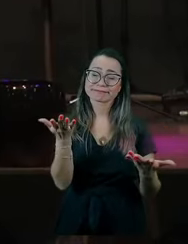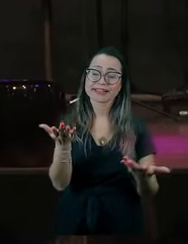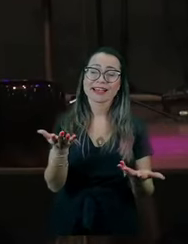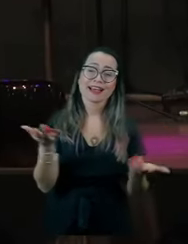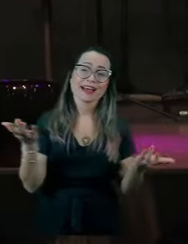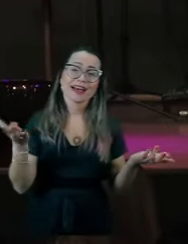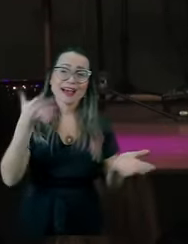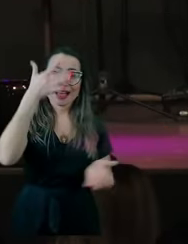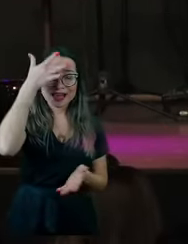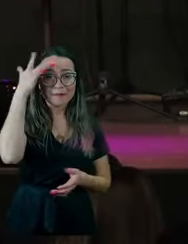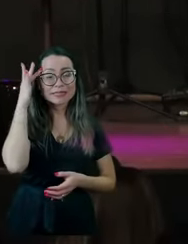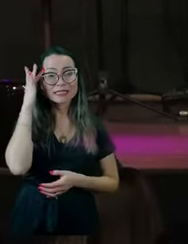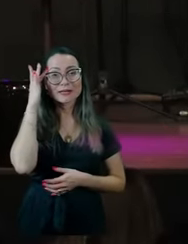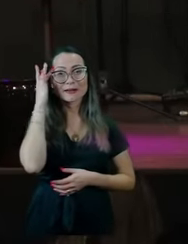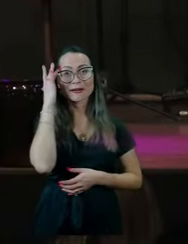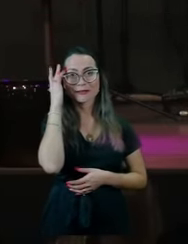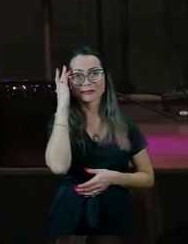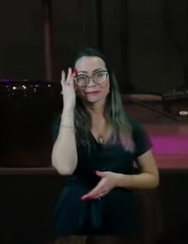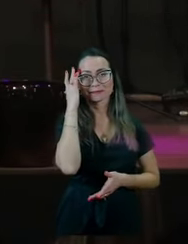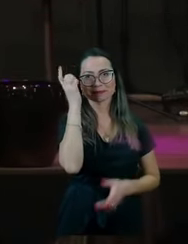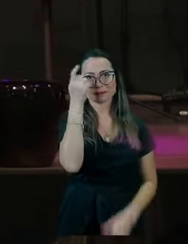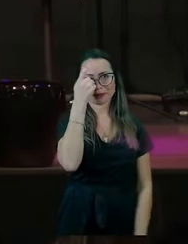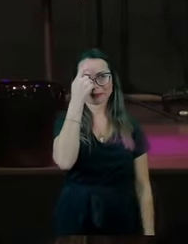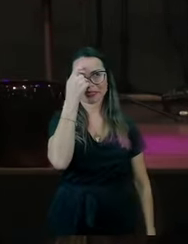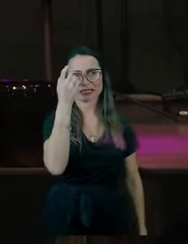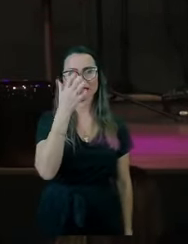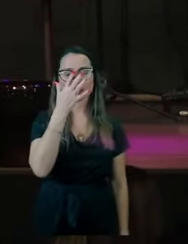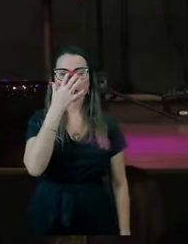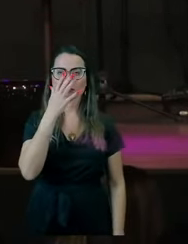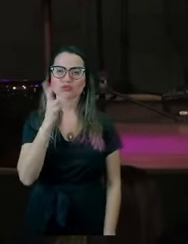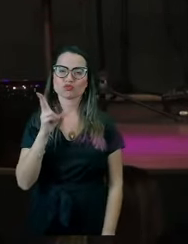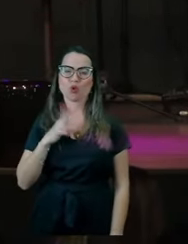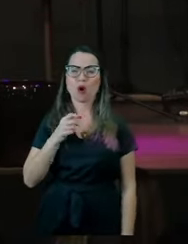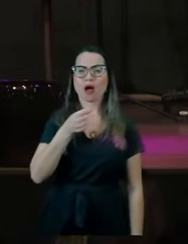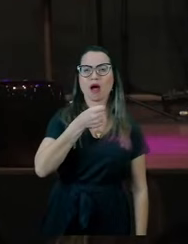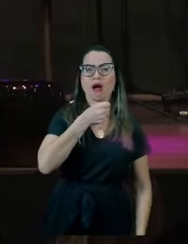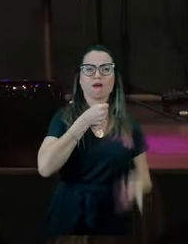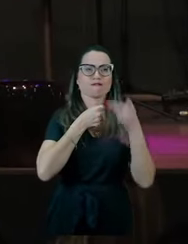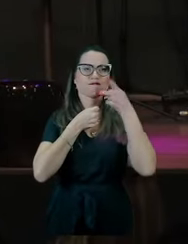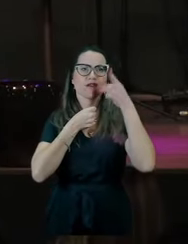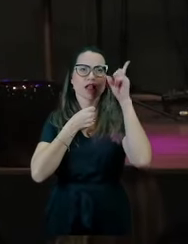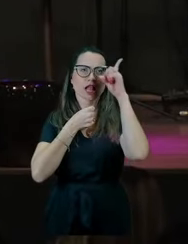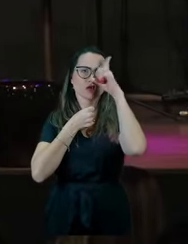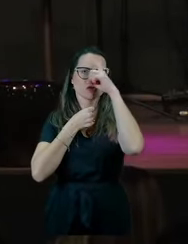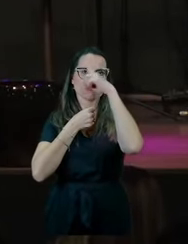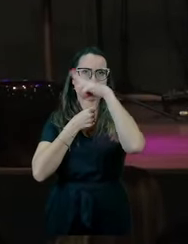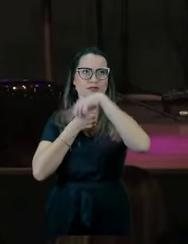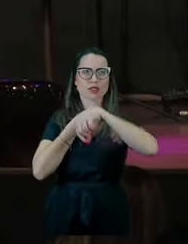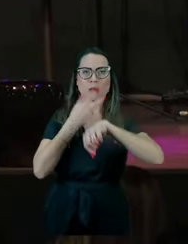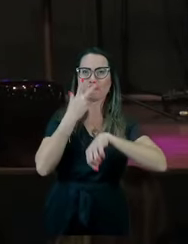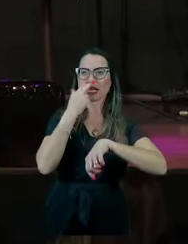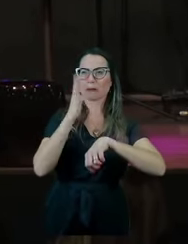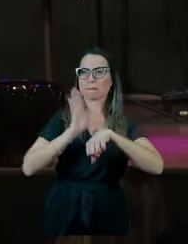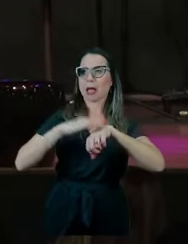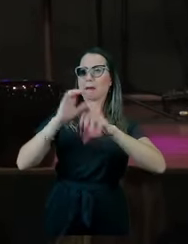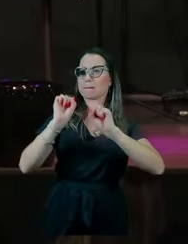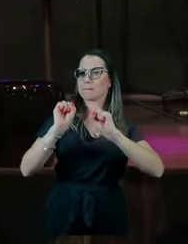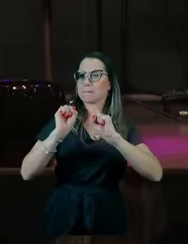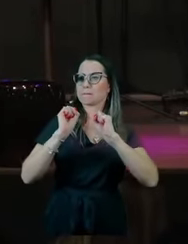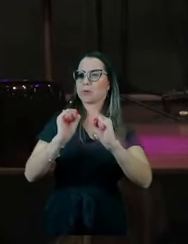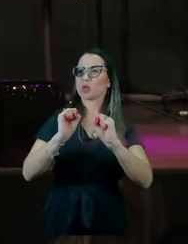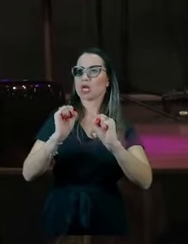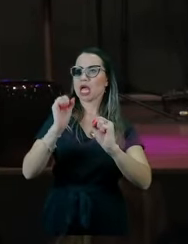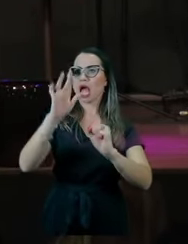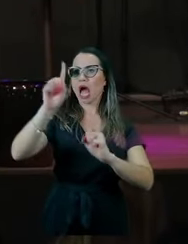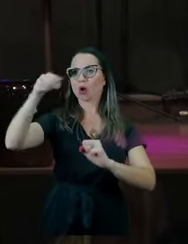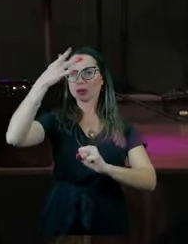a pessoa acha que estar erudito, falar difícil, vai trazer muitas vezes mais, sei lá, confiabilidade às